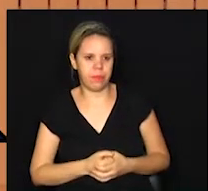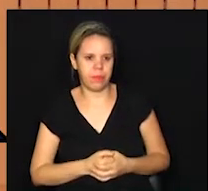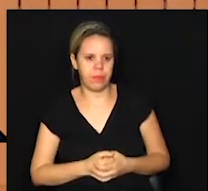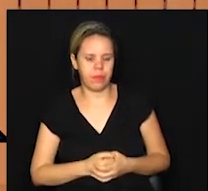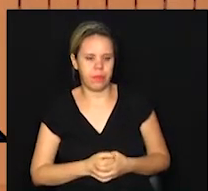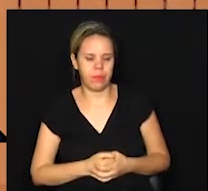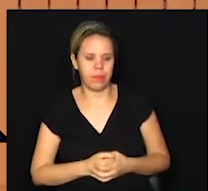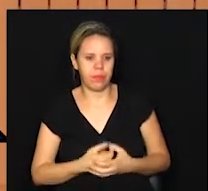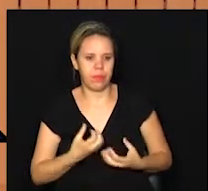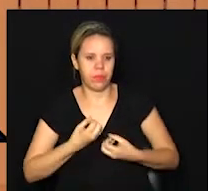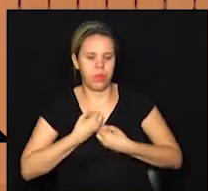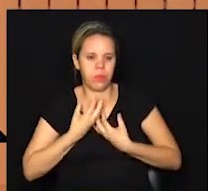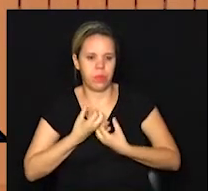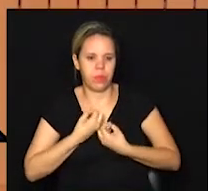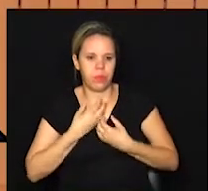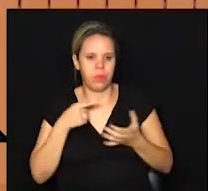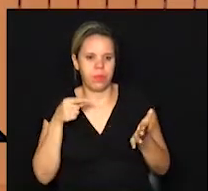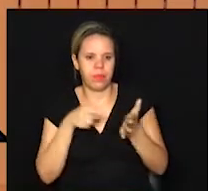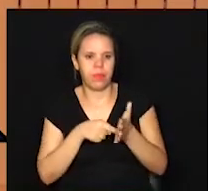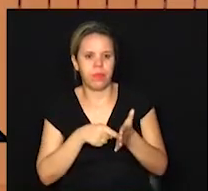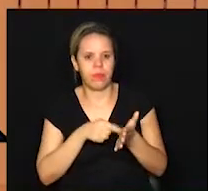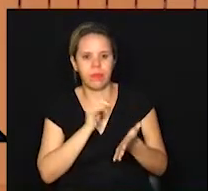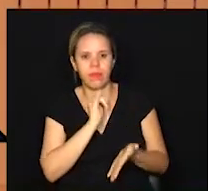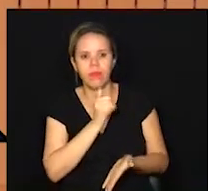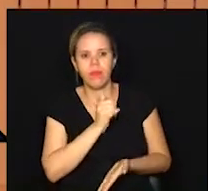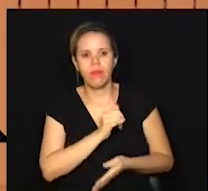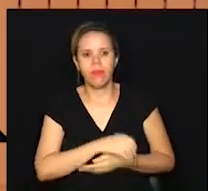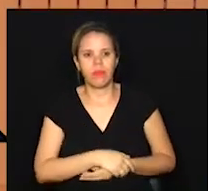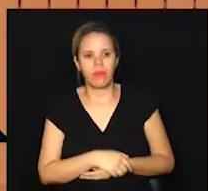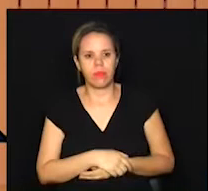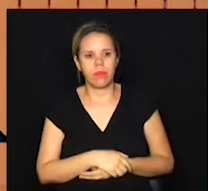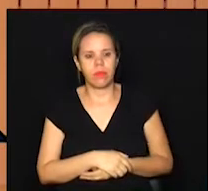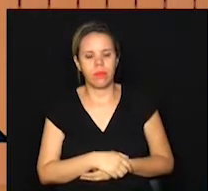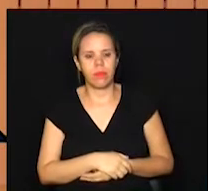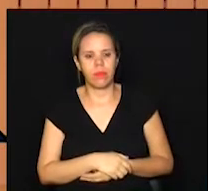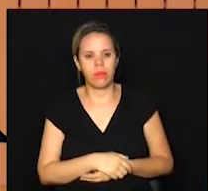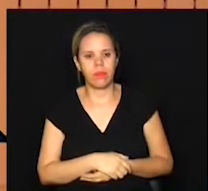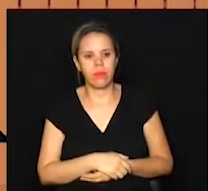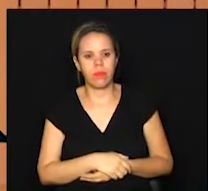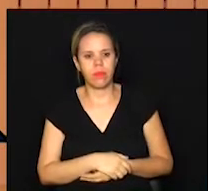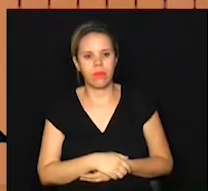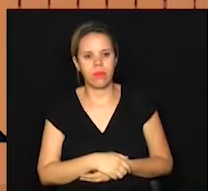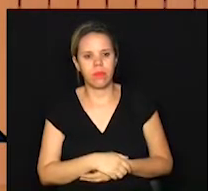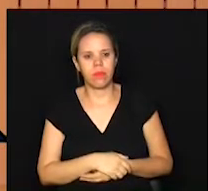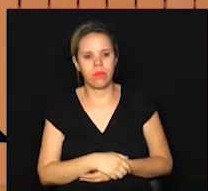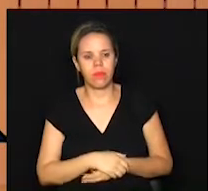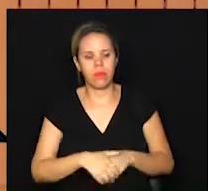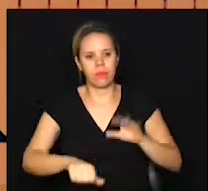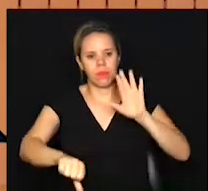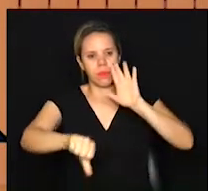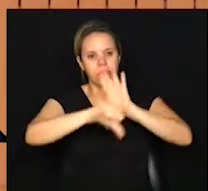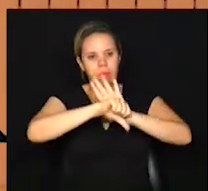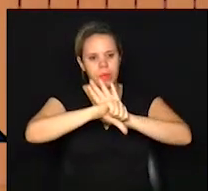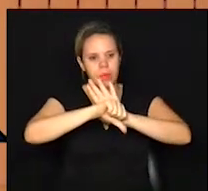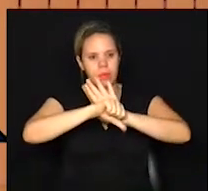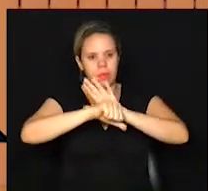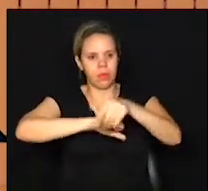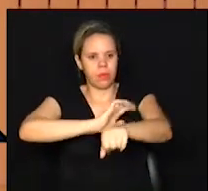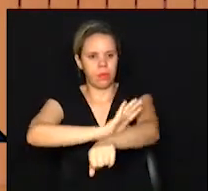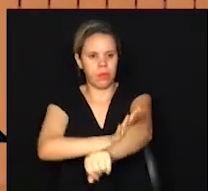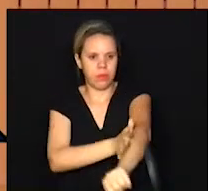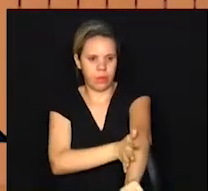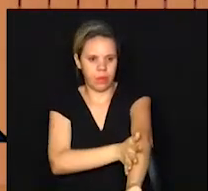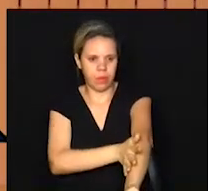a informação, a denúncia de um crime racial, né, após